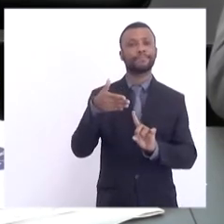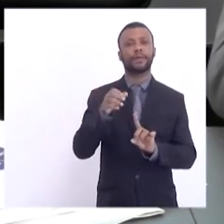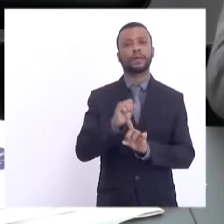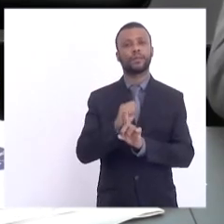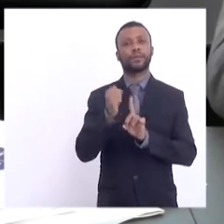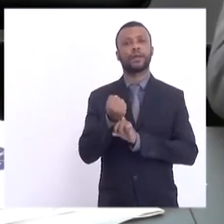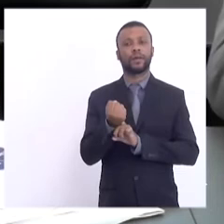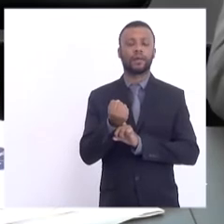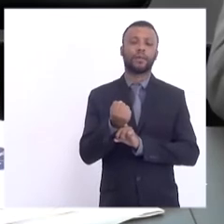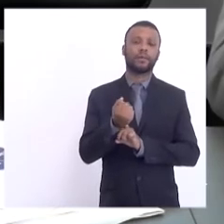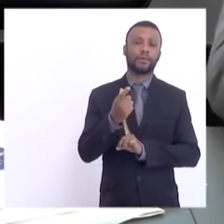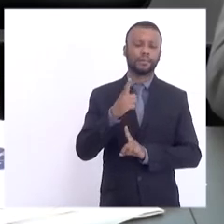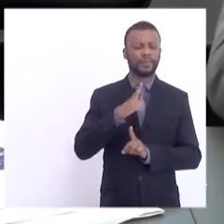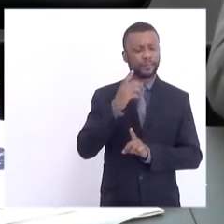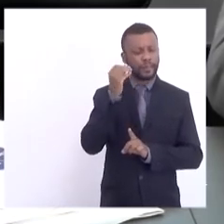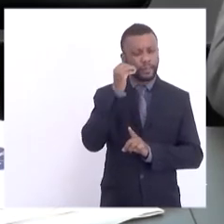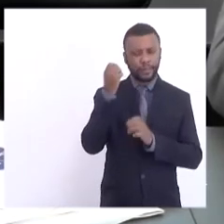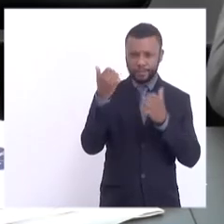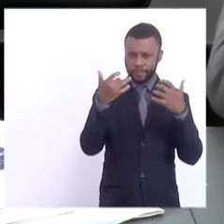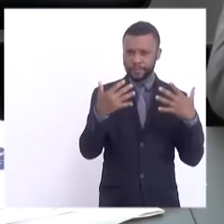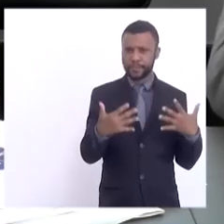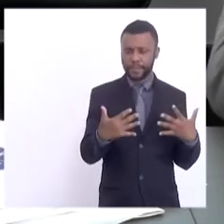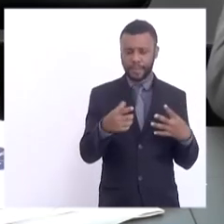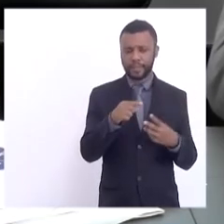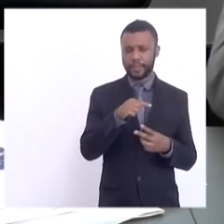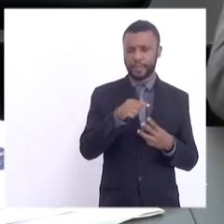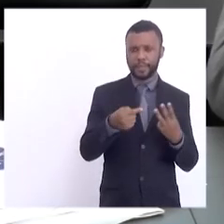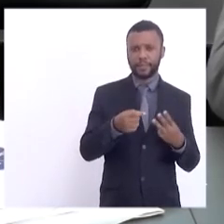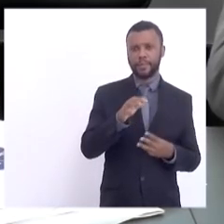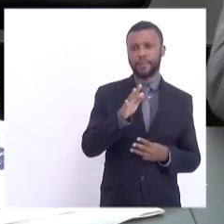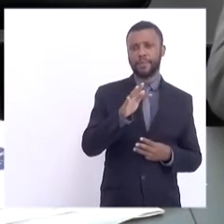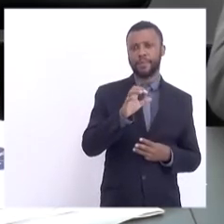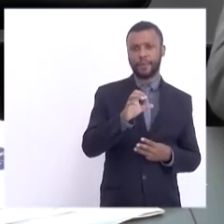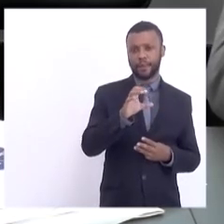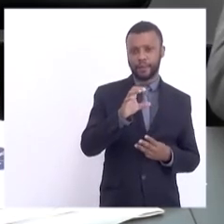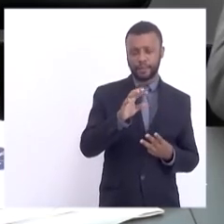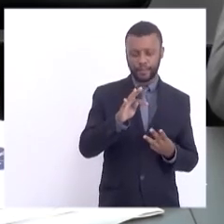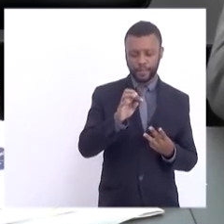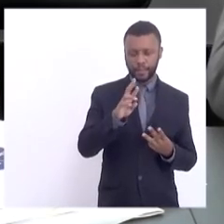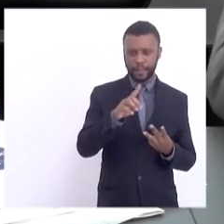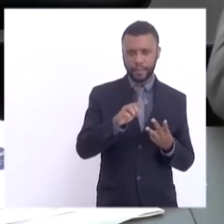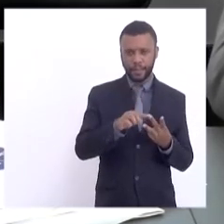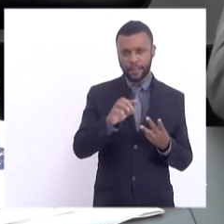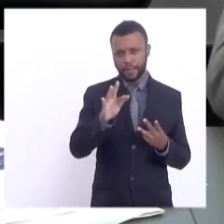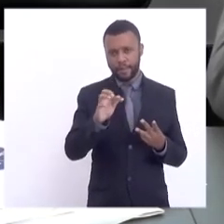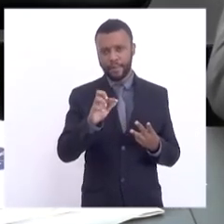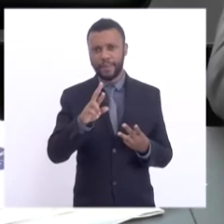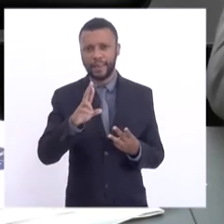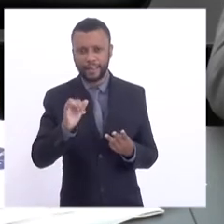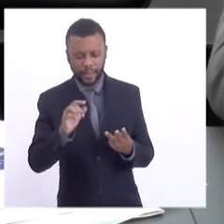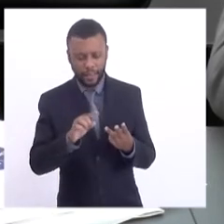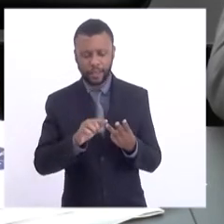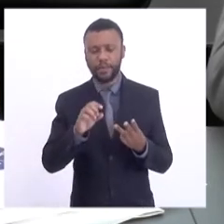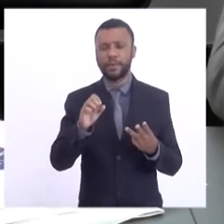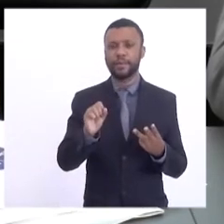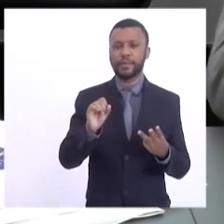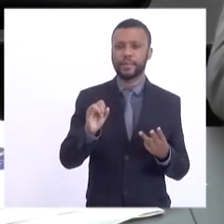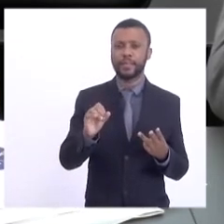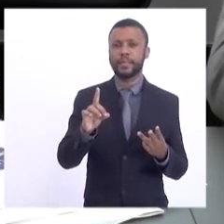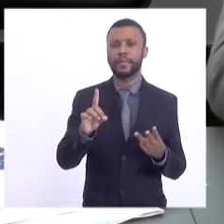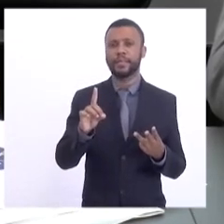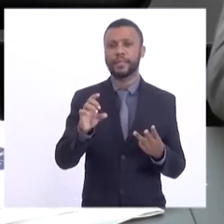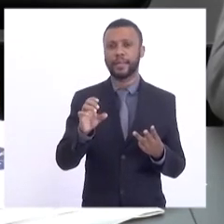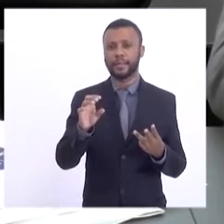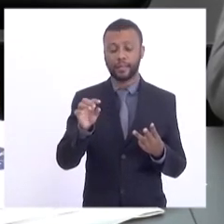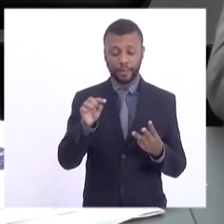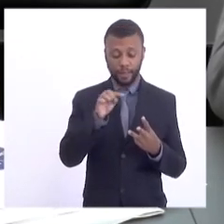também e deixa-me limitar essas três o frete ou feliz e o sized um dos 3